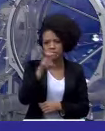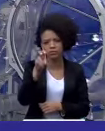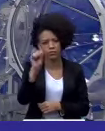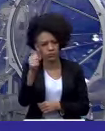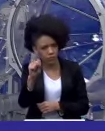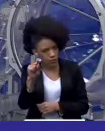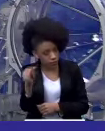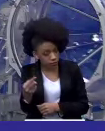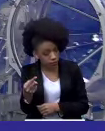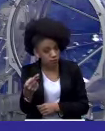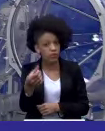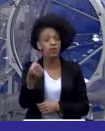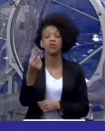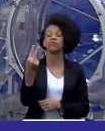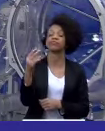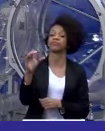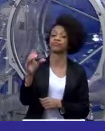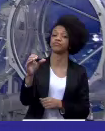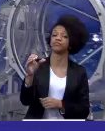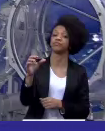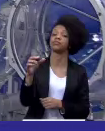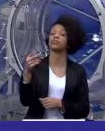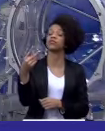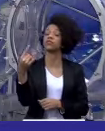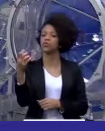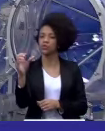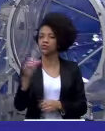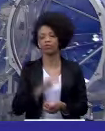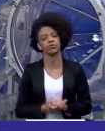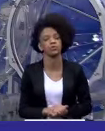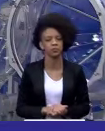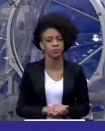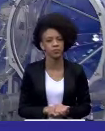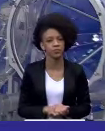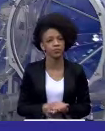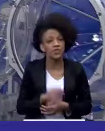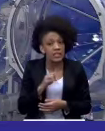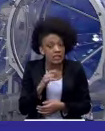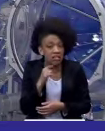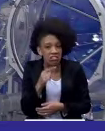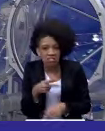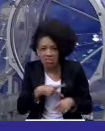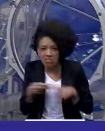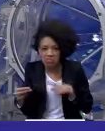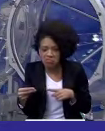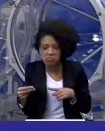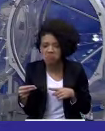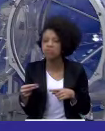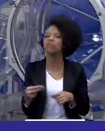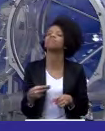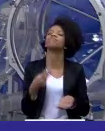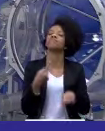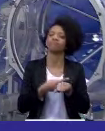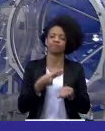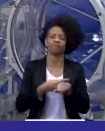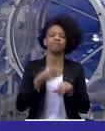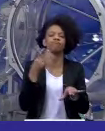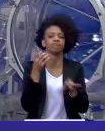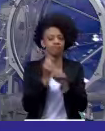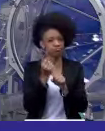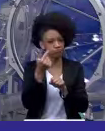milhões 558 mil 62 reais e vinte e um centavos se ninguém acertaram os cinco números o prêmio